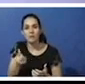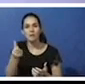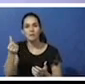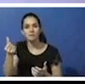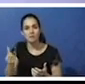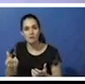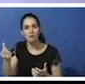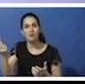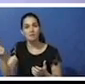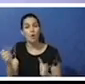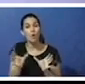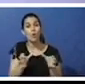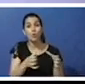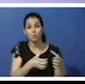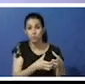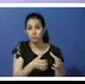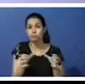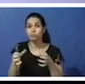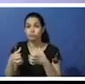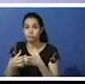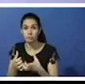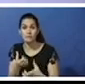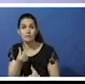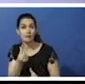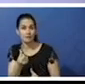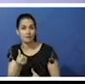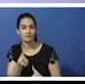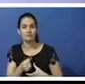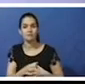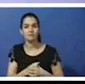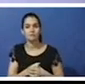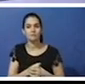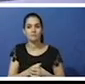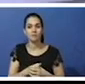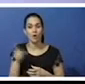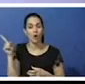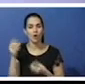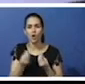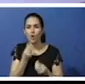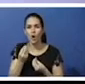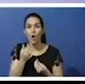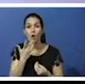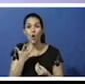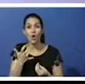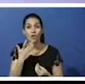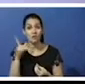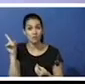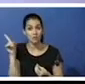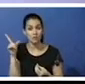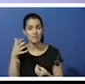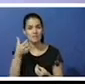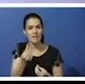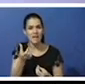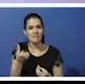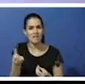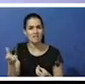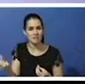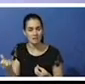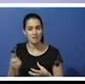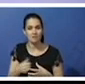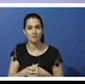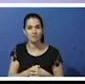6, tá? Circulo de 6 em 6. Olha, tá até coloridinho aqui, tá? Vamos ver como vai